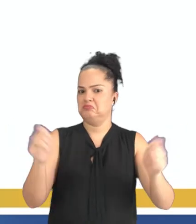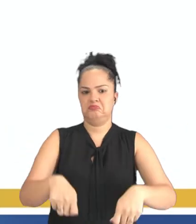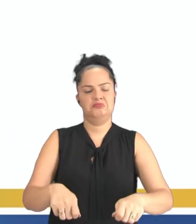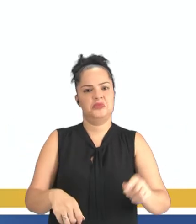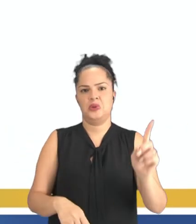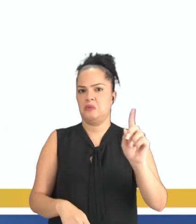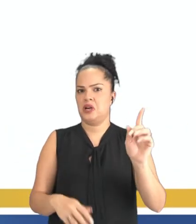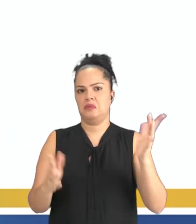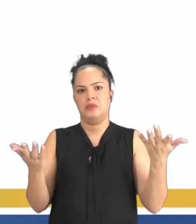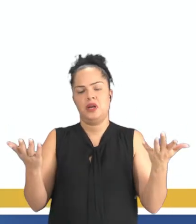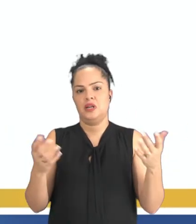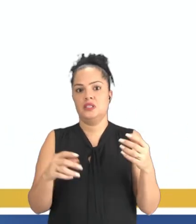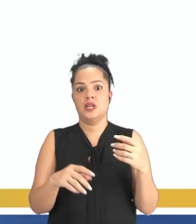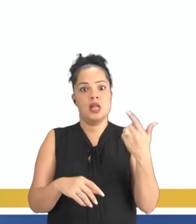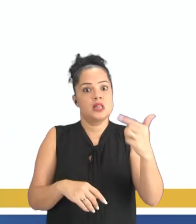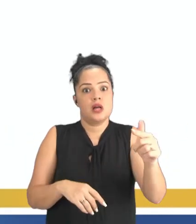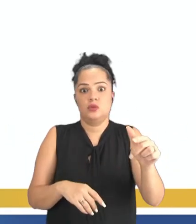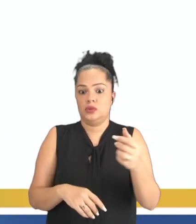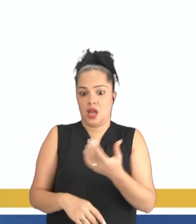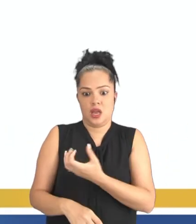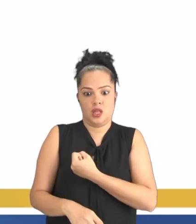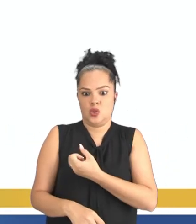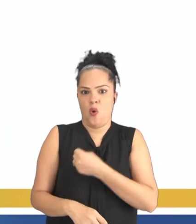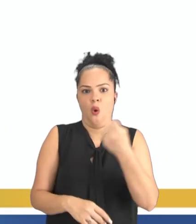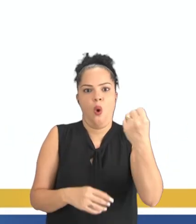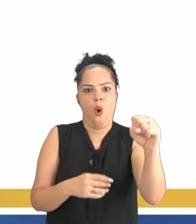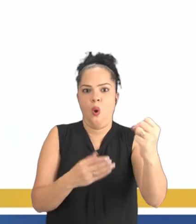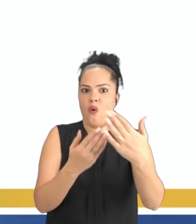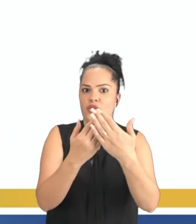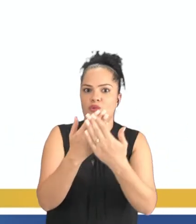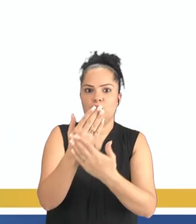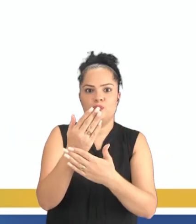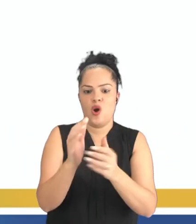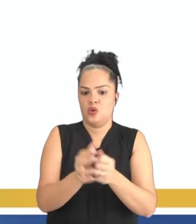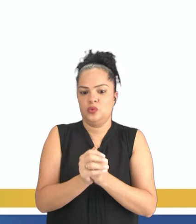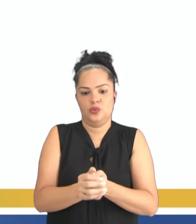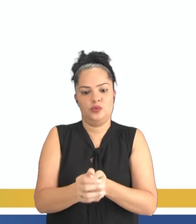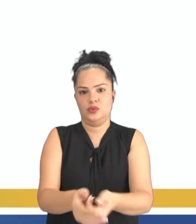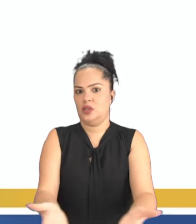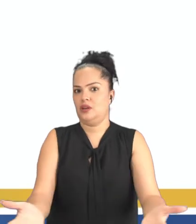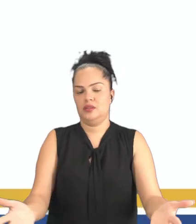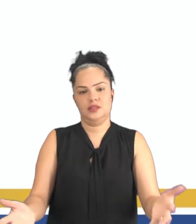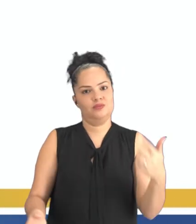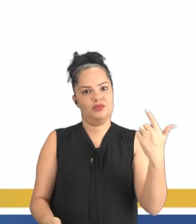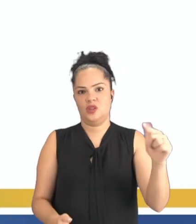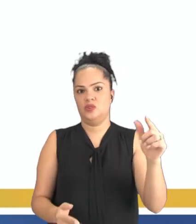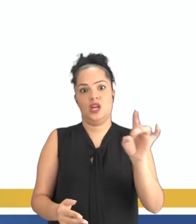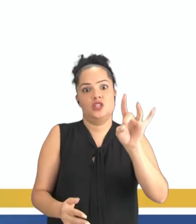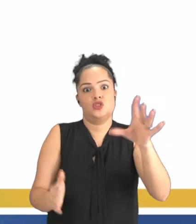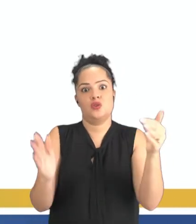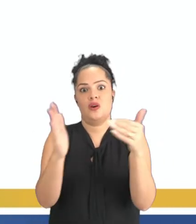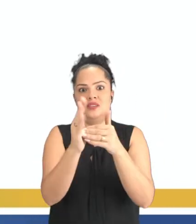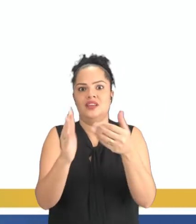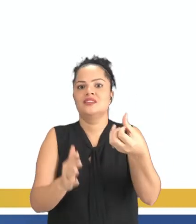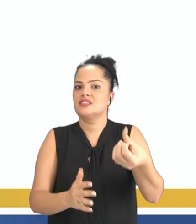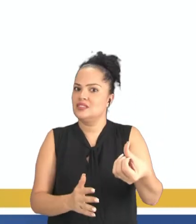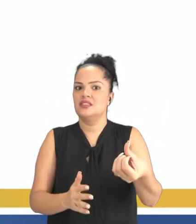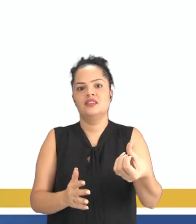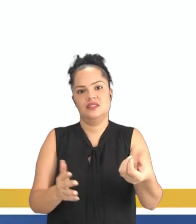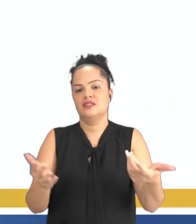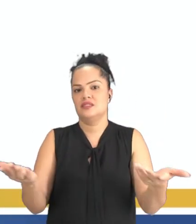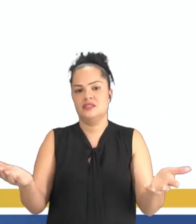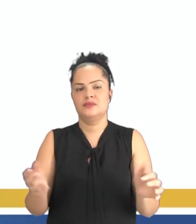tem 8, né, como opção, então, no caso, seria um evento impossível. É impossível lançar um dado e cair uma face 8 para